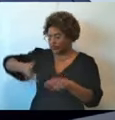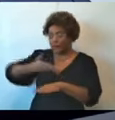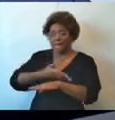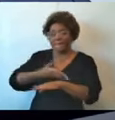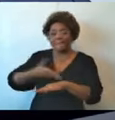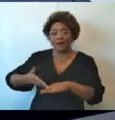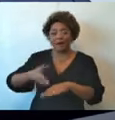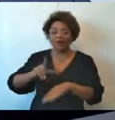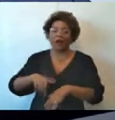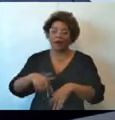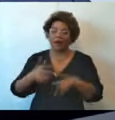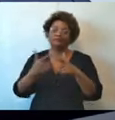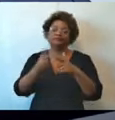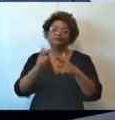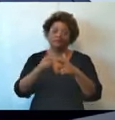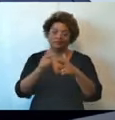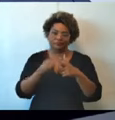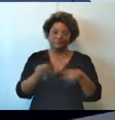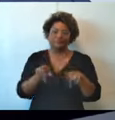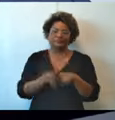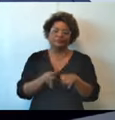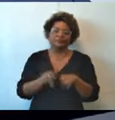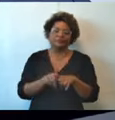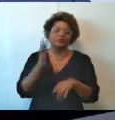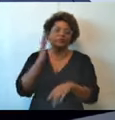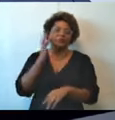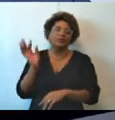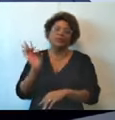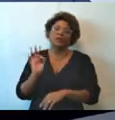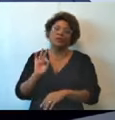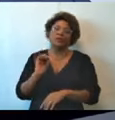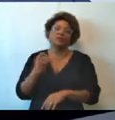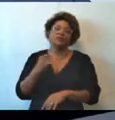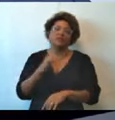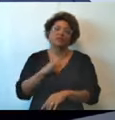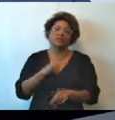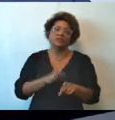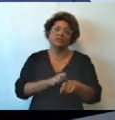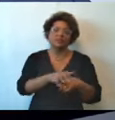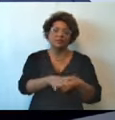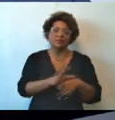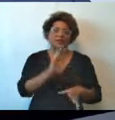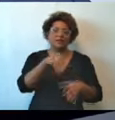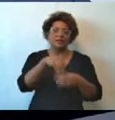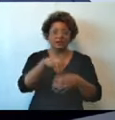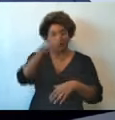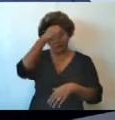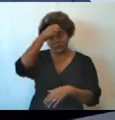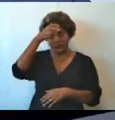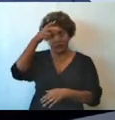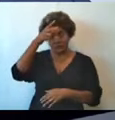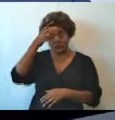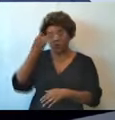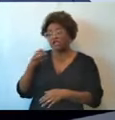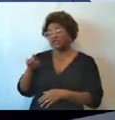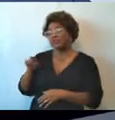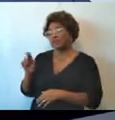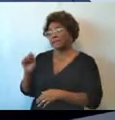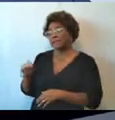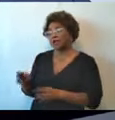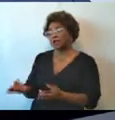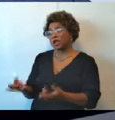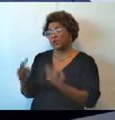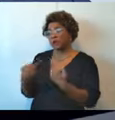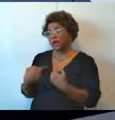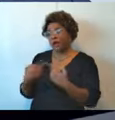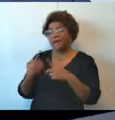não sei se tem essa demanda internamente ali na prefeitura, e se a senhora poderia responder para a gente, sobre justamente isso. Porque de um lado a gente tem as faixas